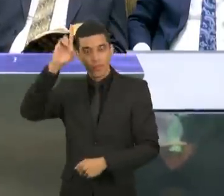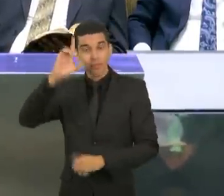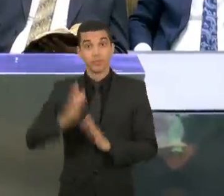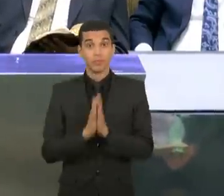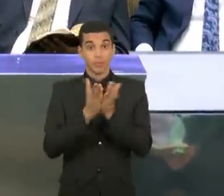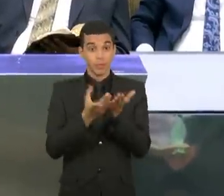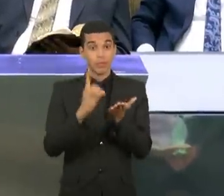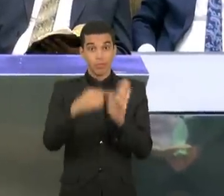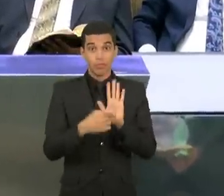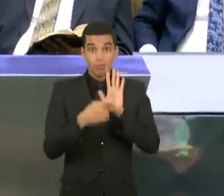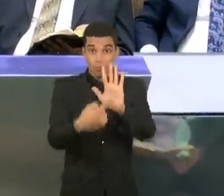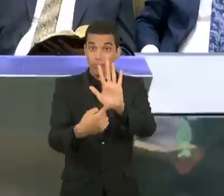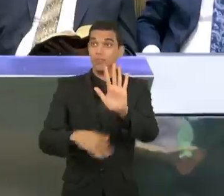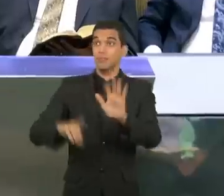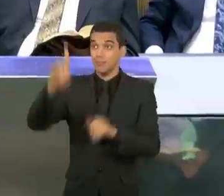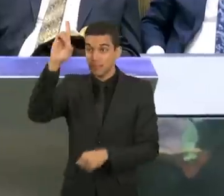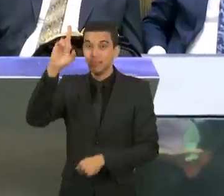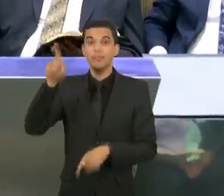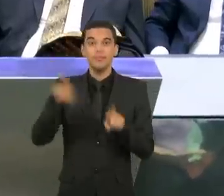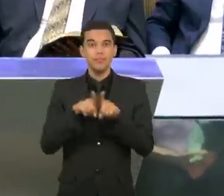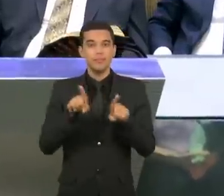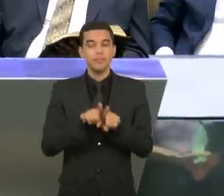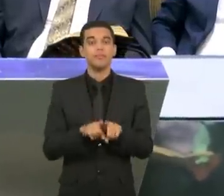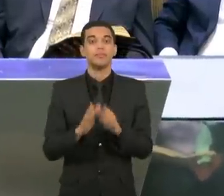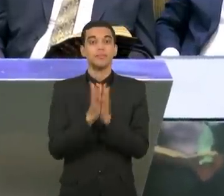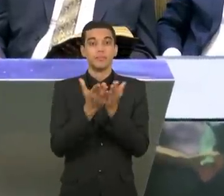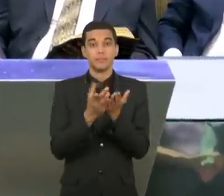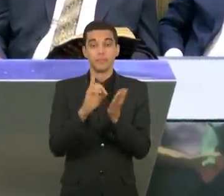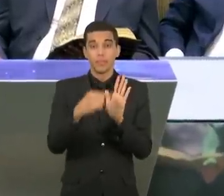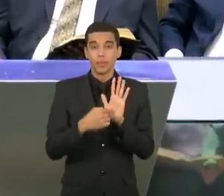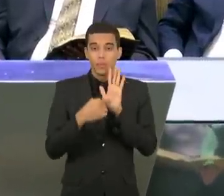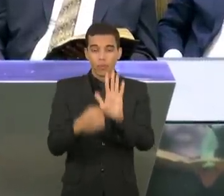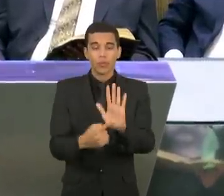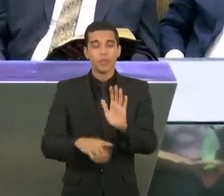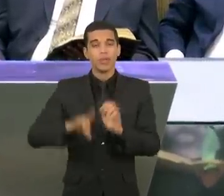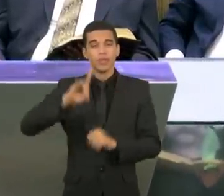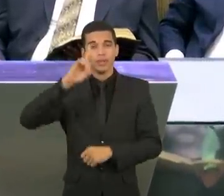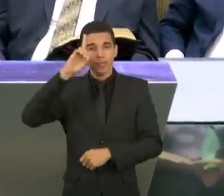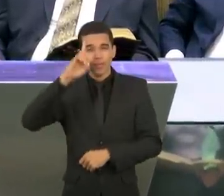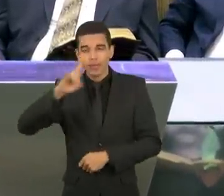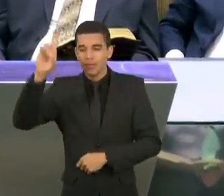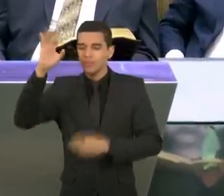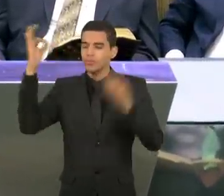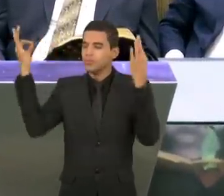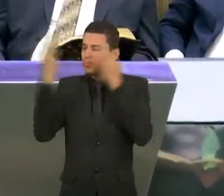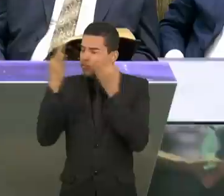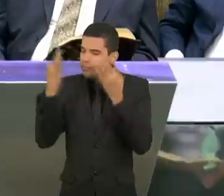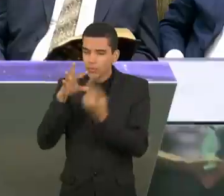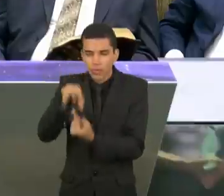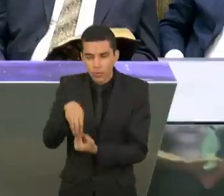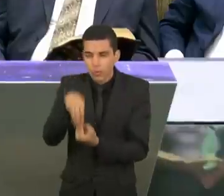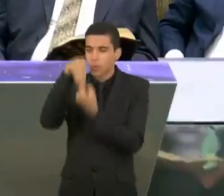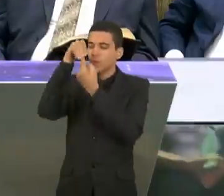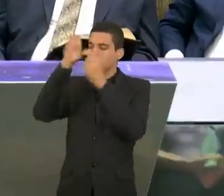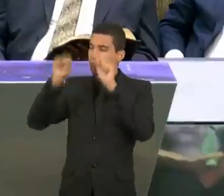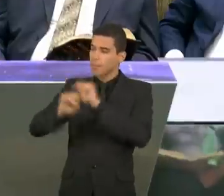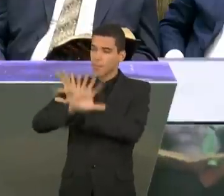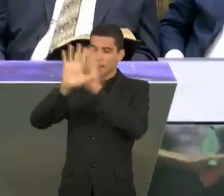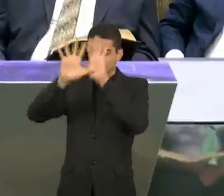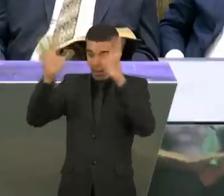Sagradas Escrituras. E a Bíblia fala da revelação especialíssima, singular, única, sobrenatural,